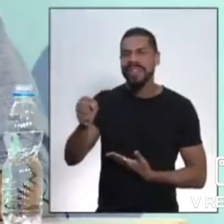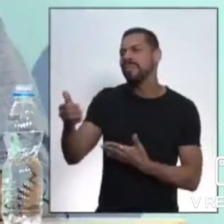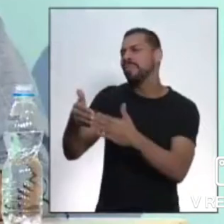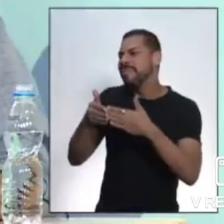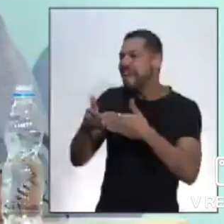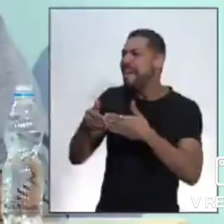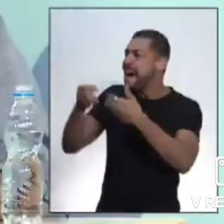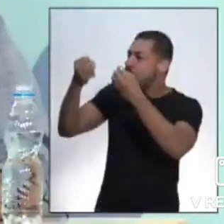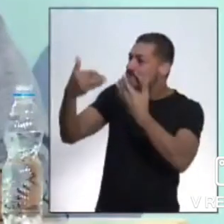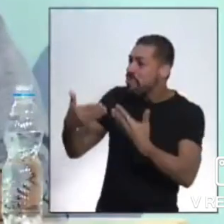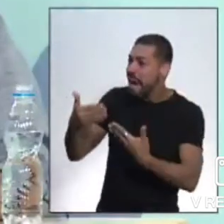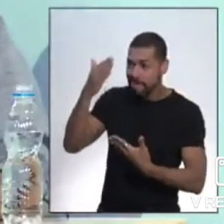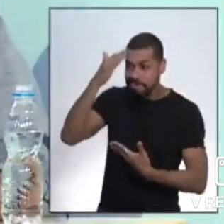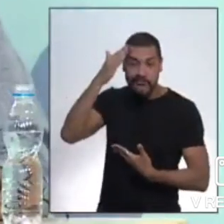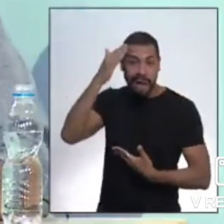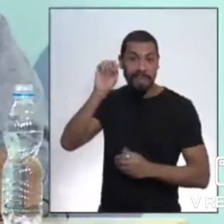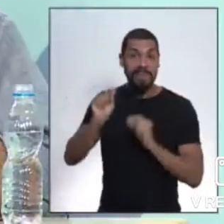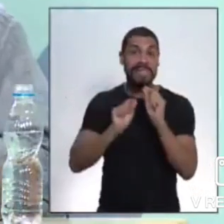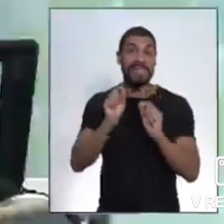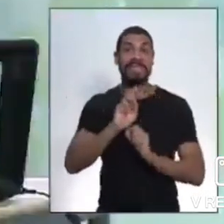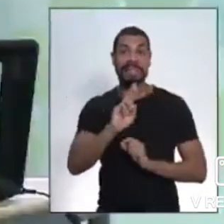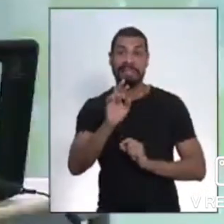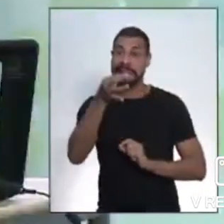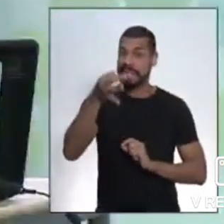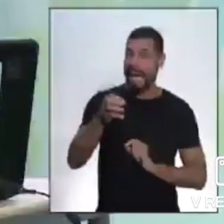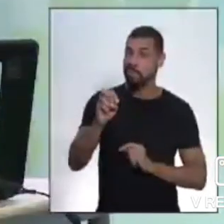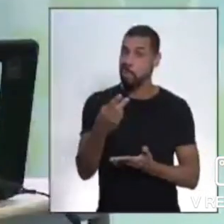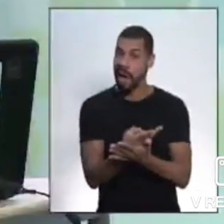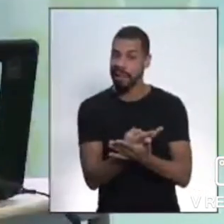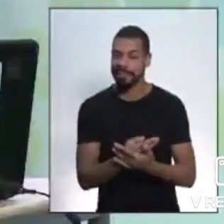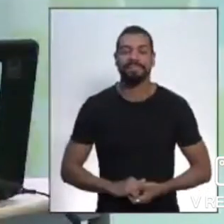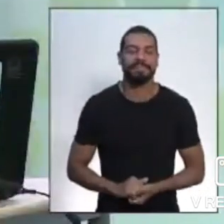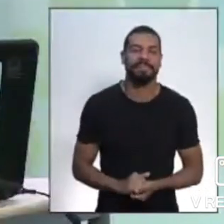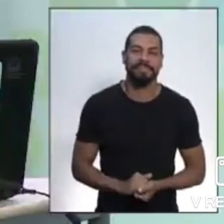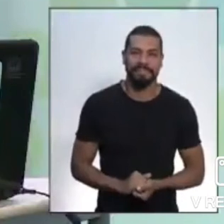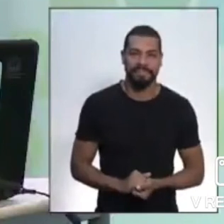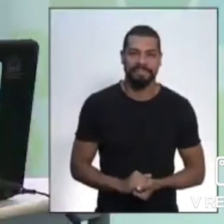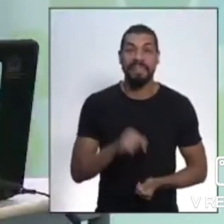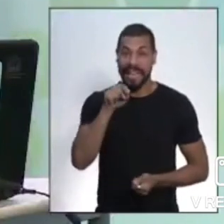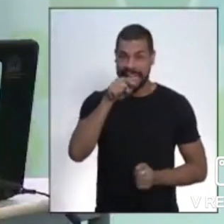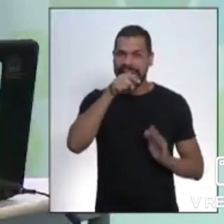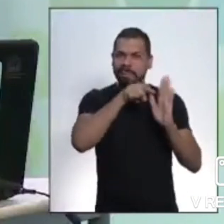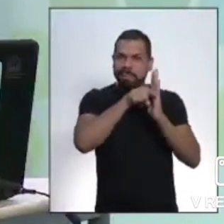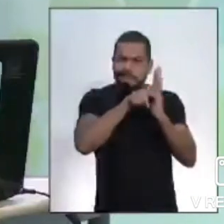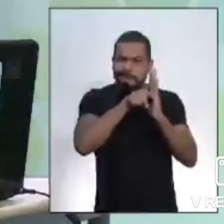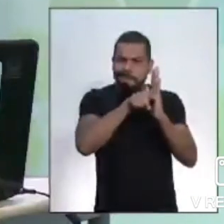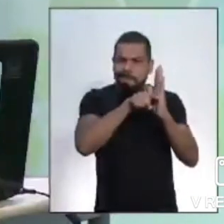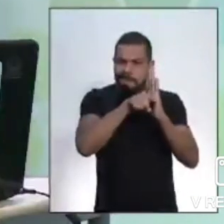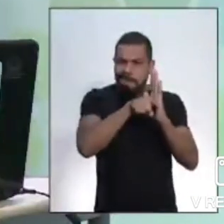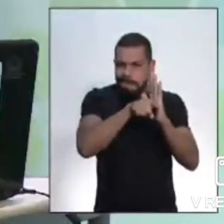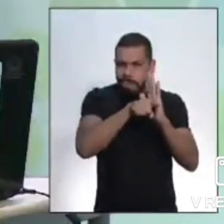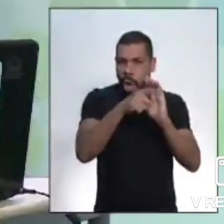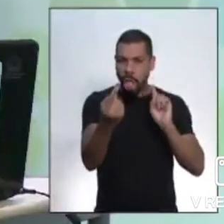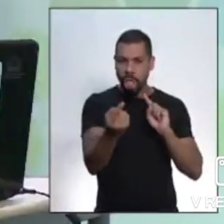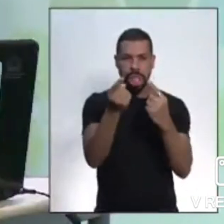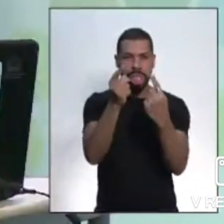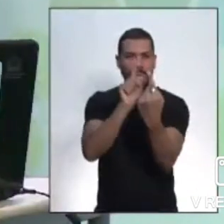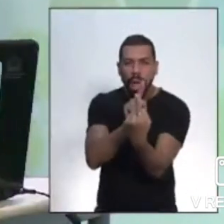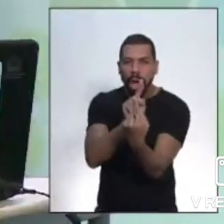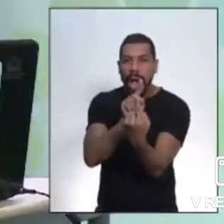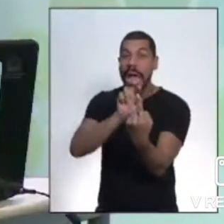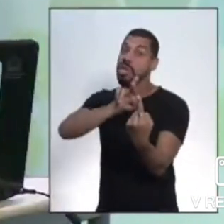verificar aqui se eles acertaram ou não. Beleza. Nessa questão, como é o contrário do que eu estava